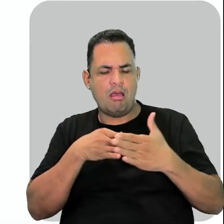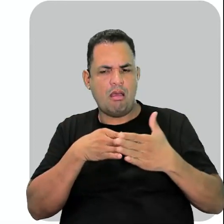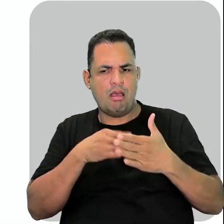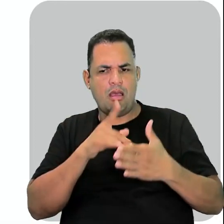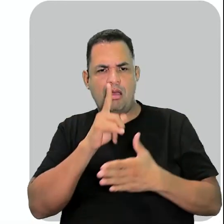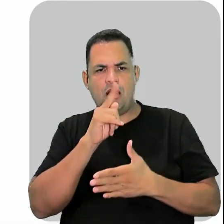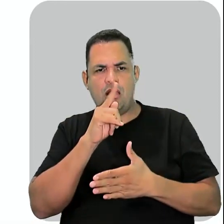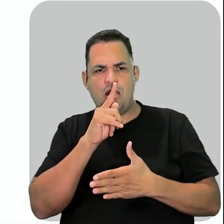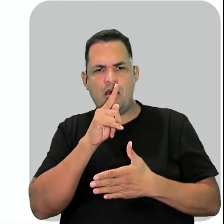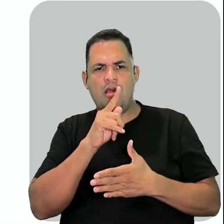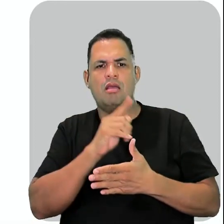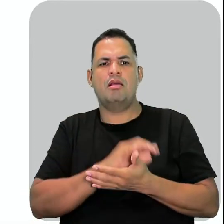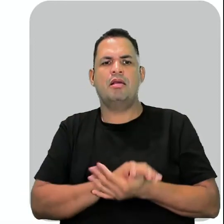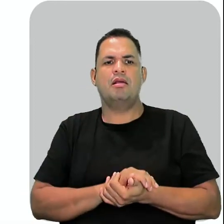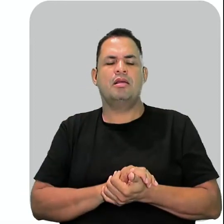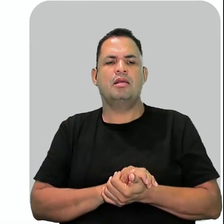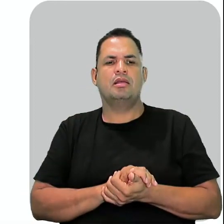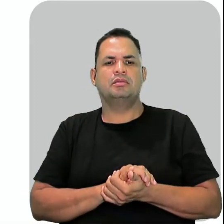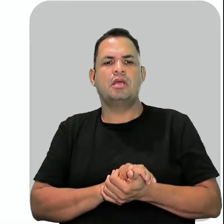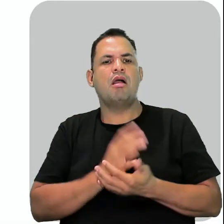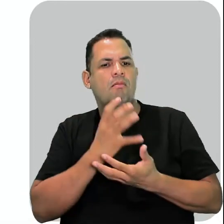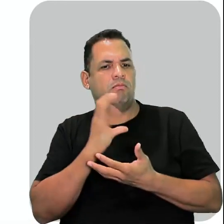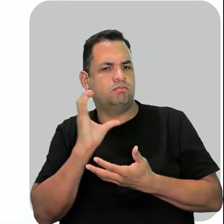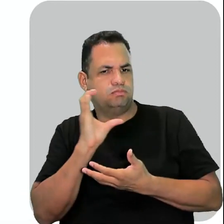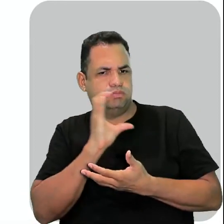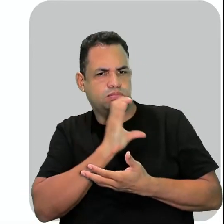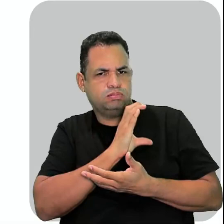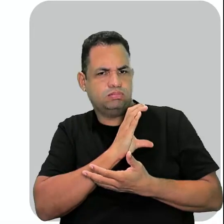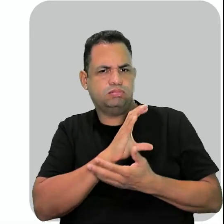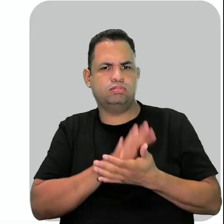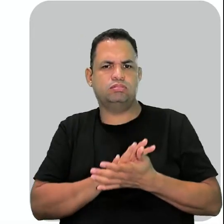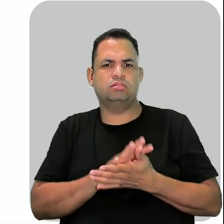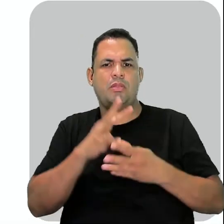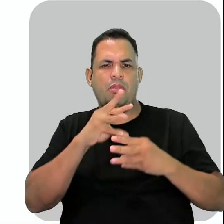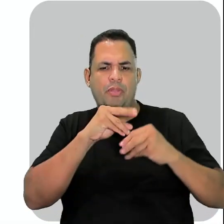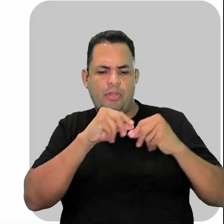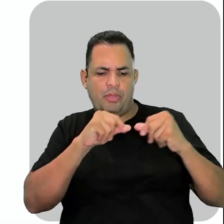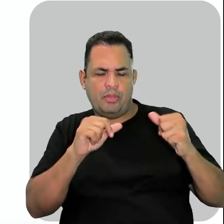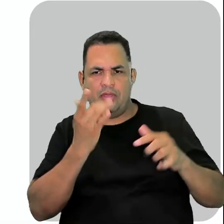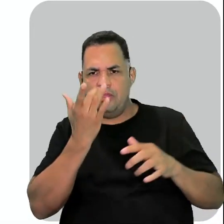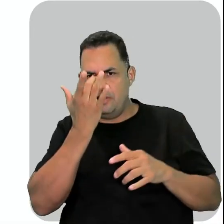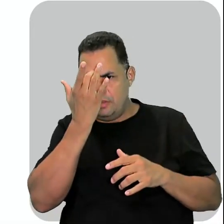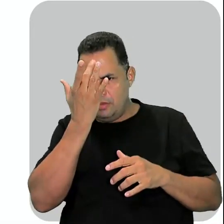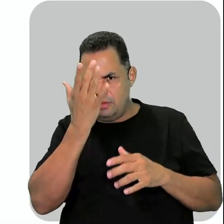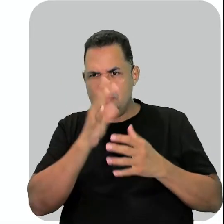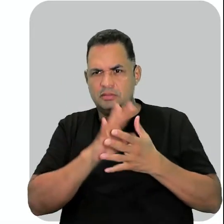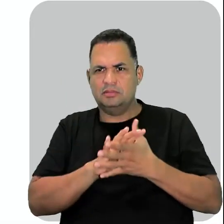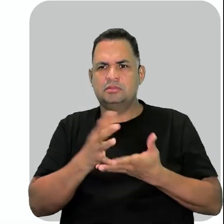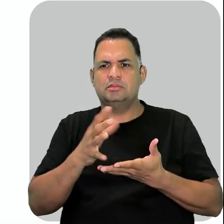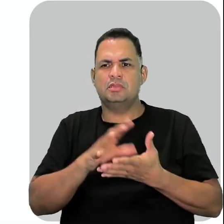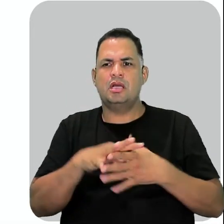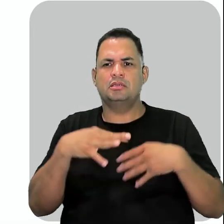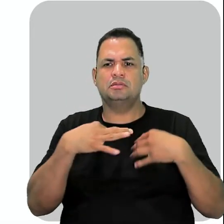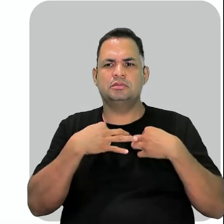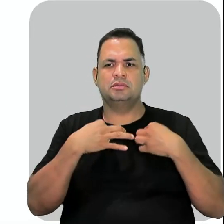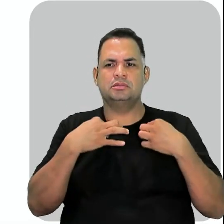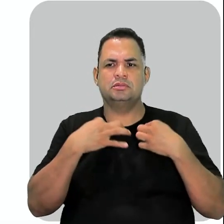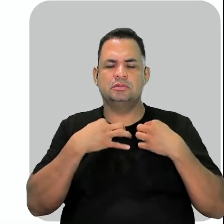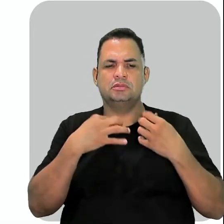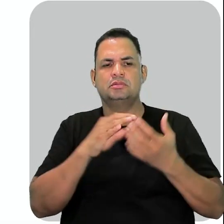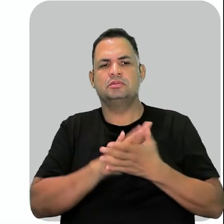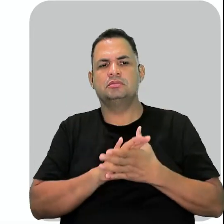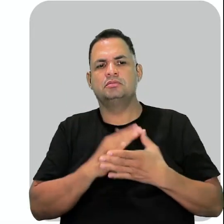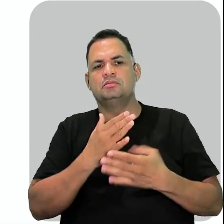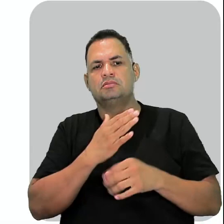impermeabilidade, resistência à abrasão e à corrosão, é fácil de adesão a